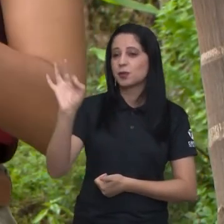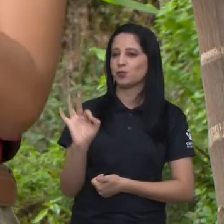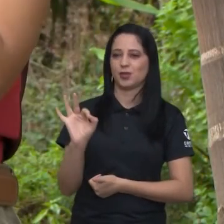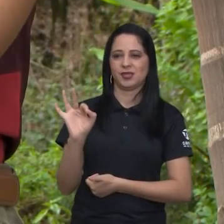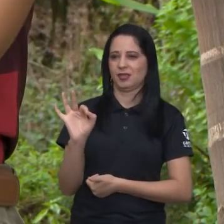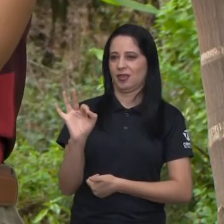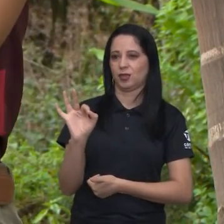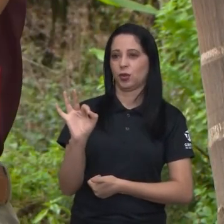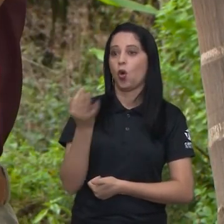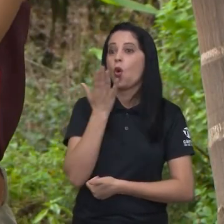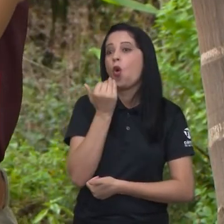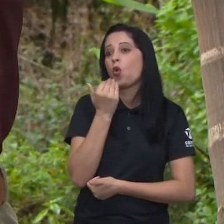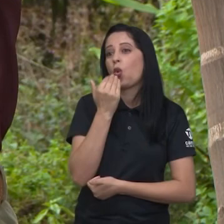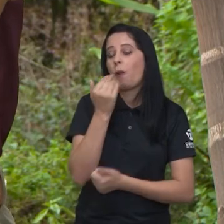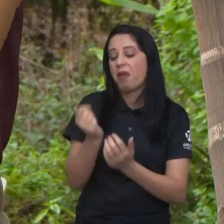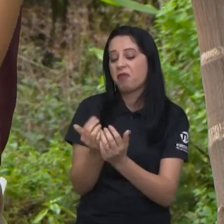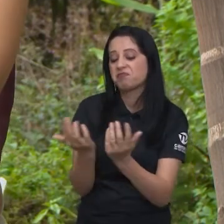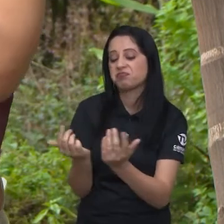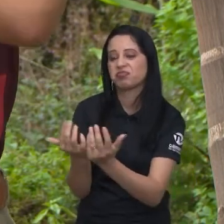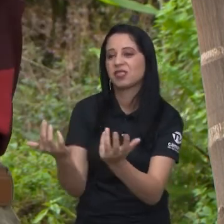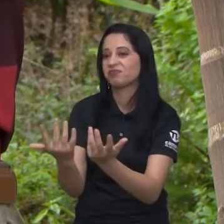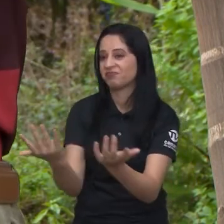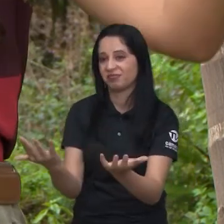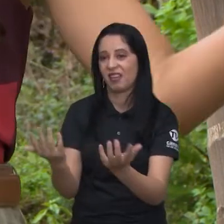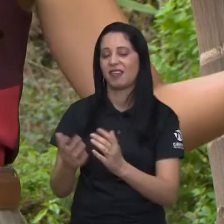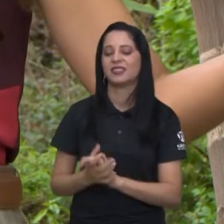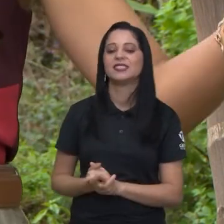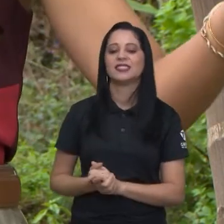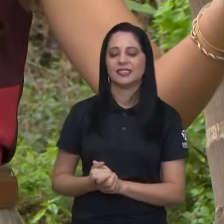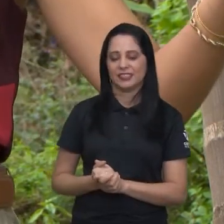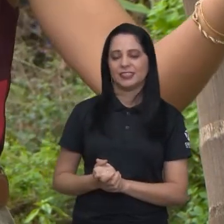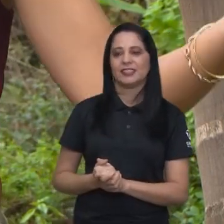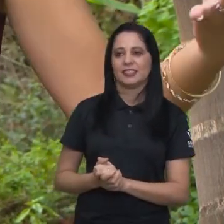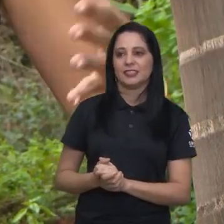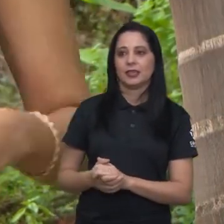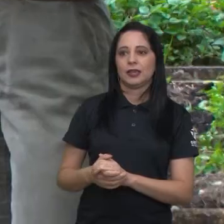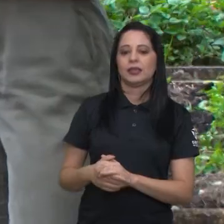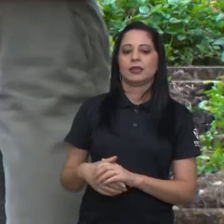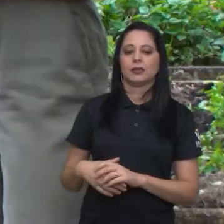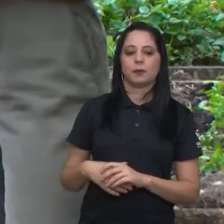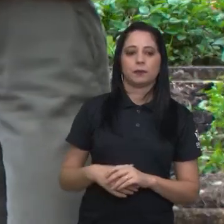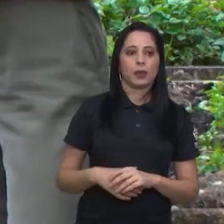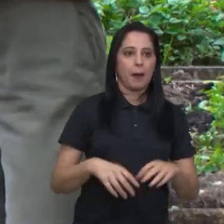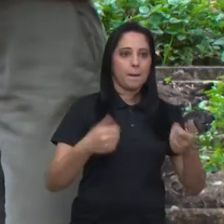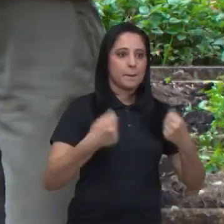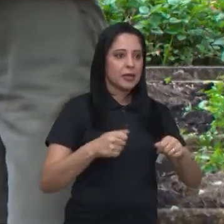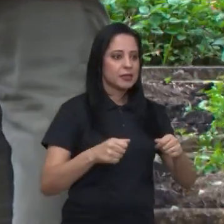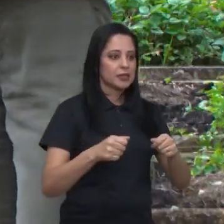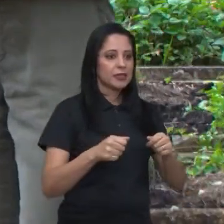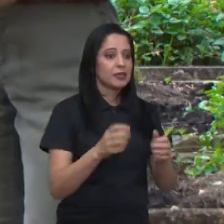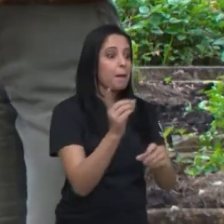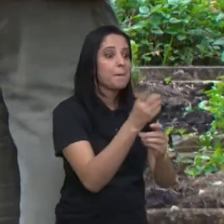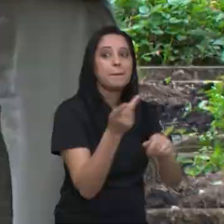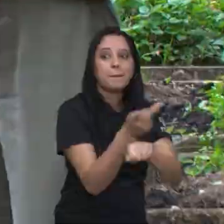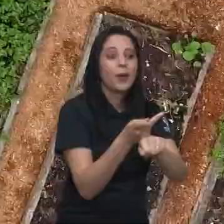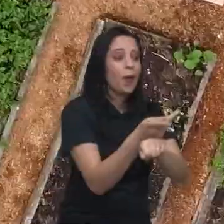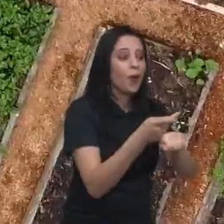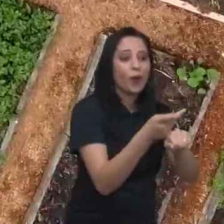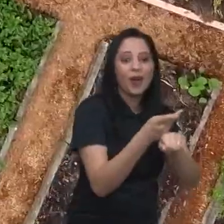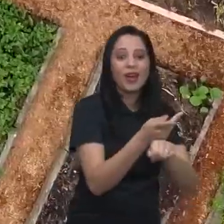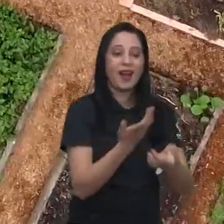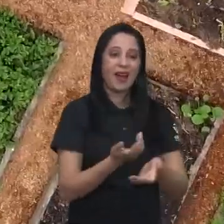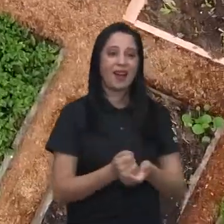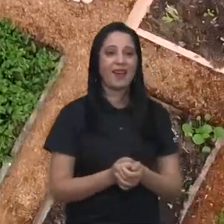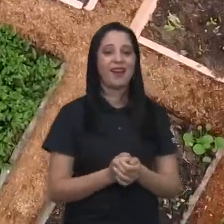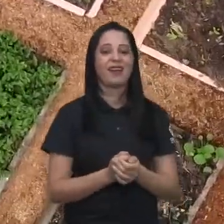0,006%. Então, assim, do que a gente come em proporção do que a gente tem à disposição. Tem que começar a explorar aí, gente, as punk.